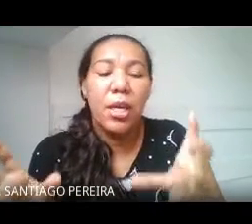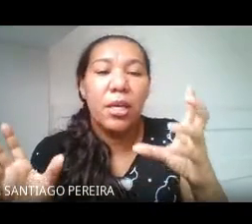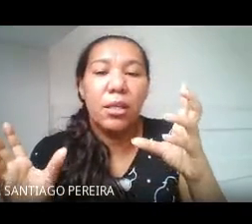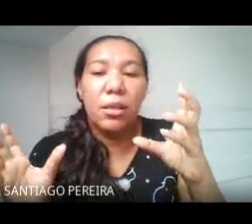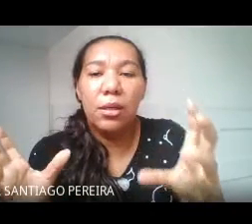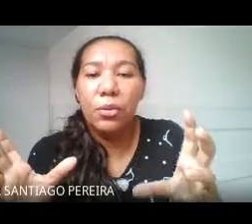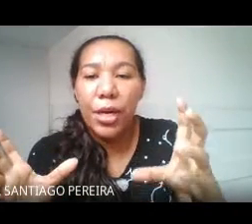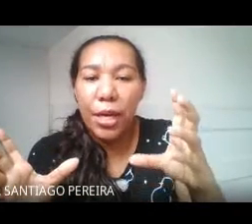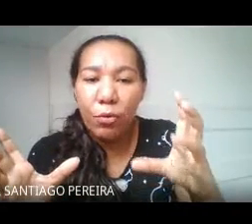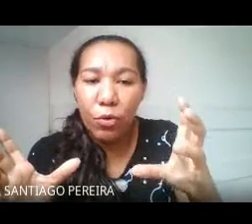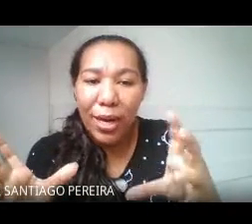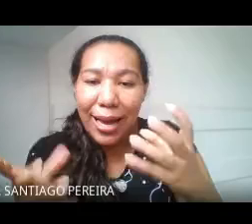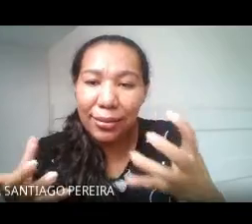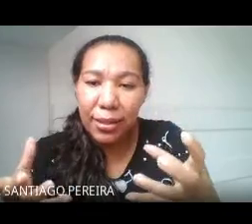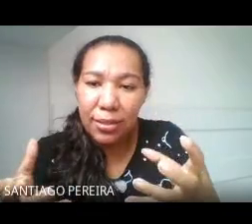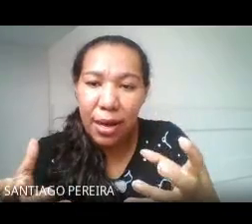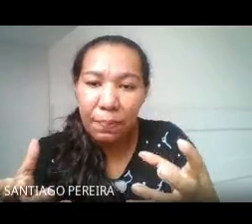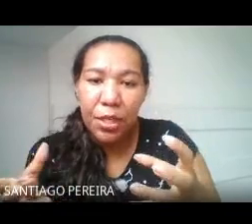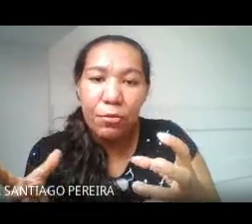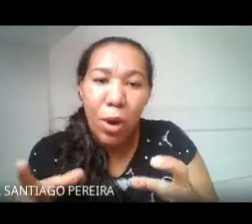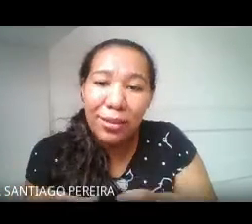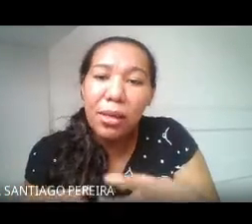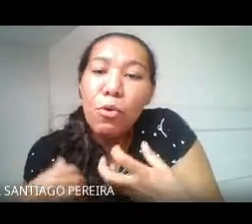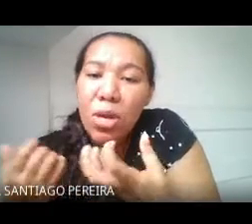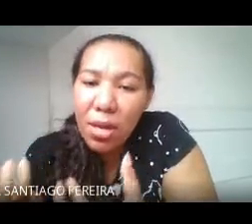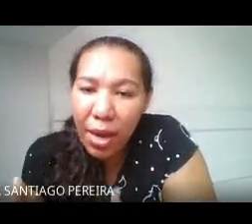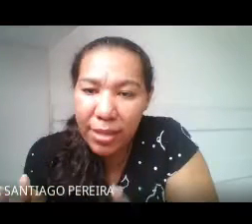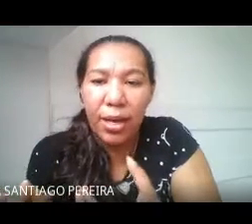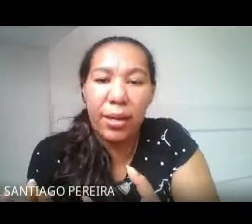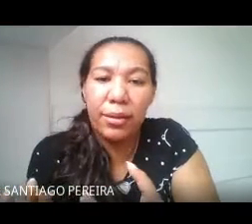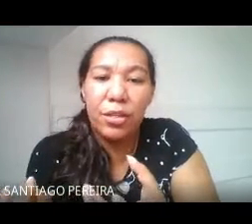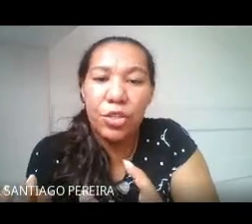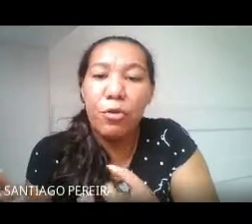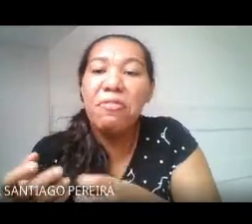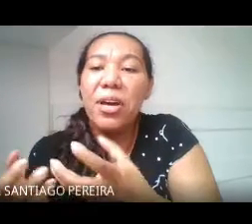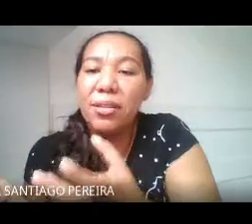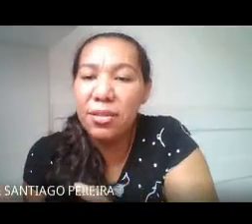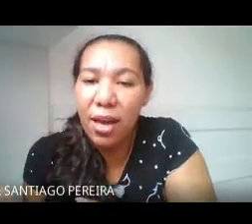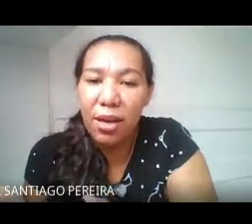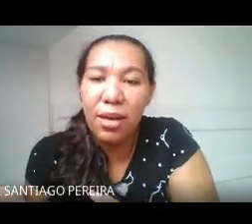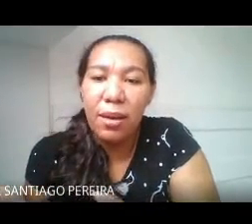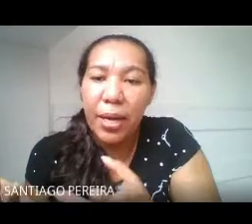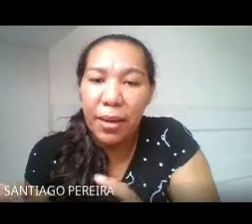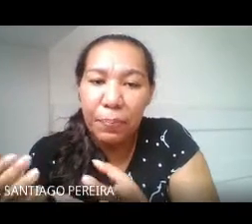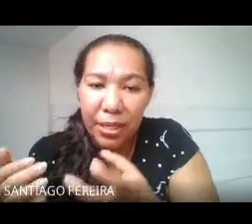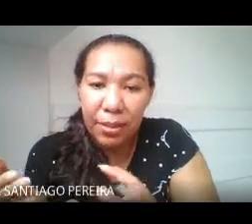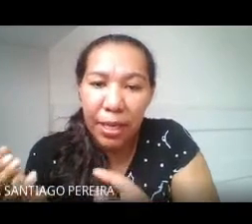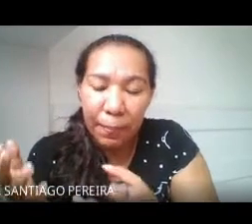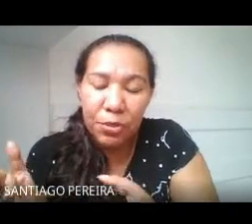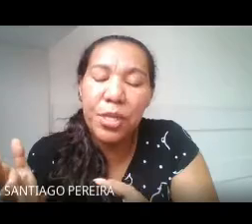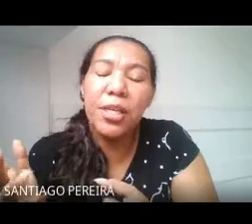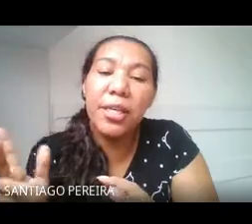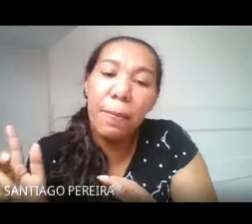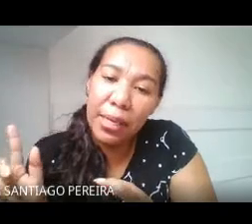enfim. Então, eu vou caracterizar e vou atribuir essa característica, vou enfatizar